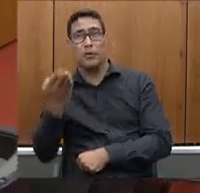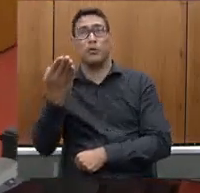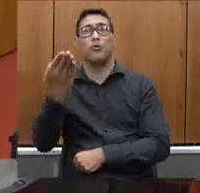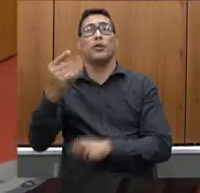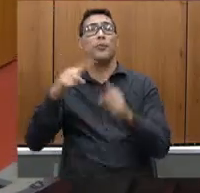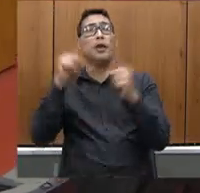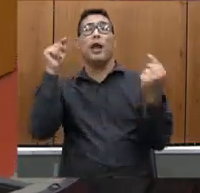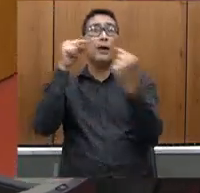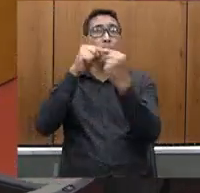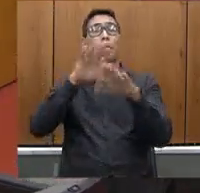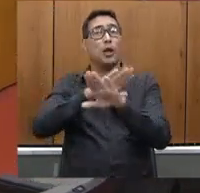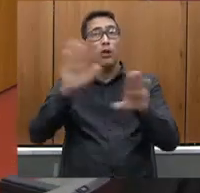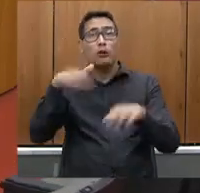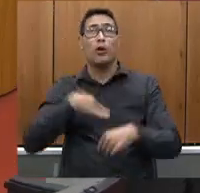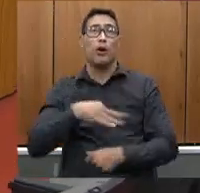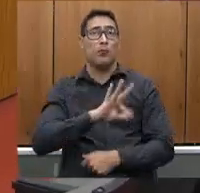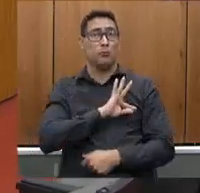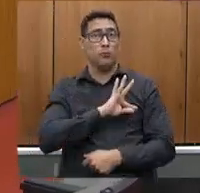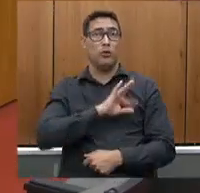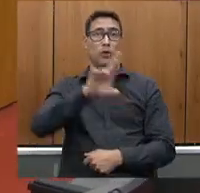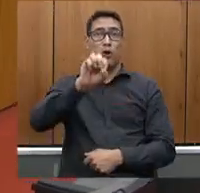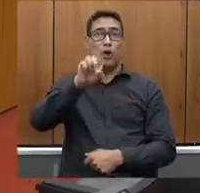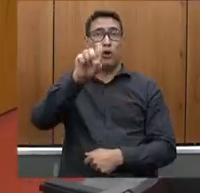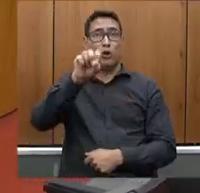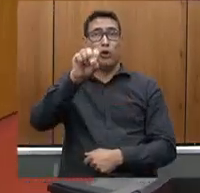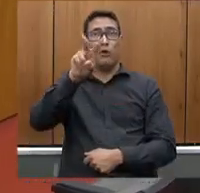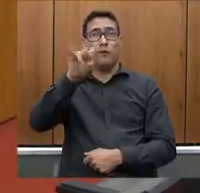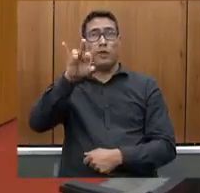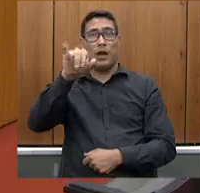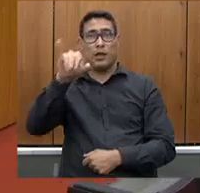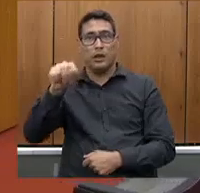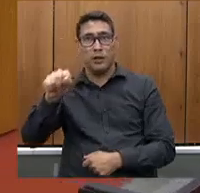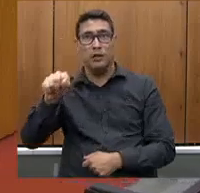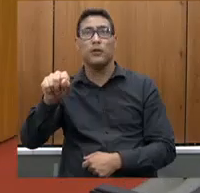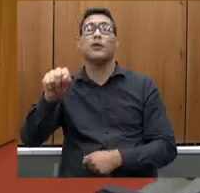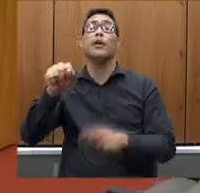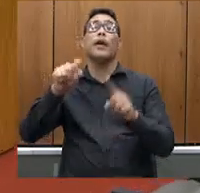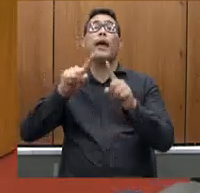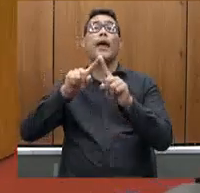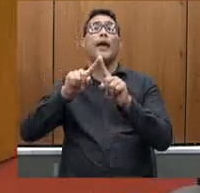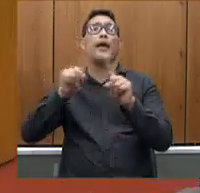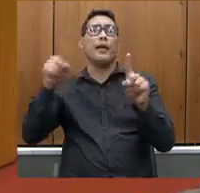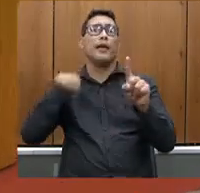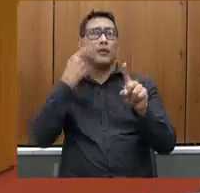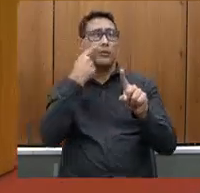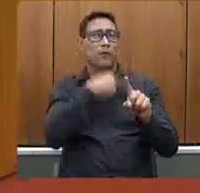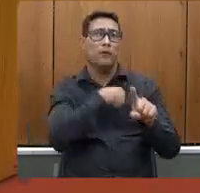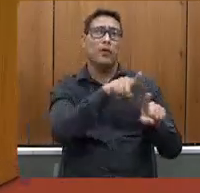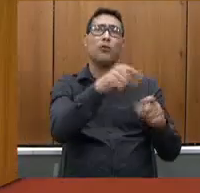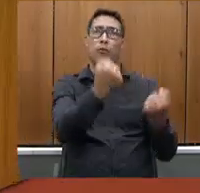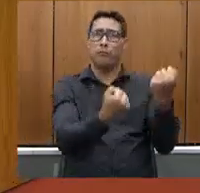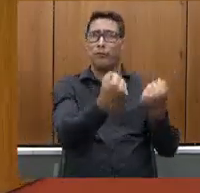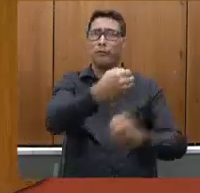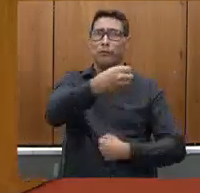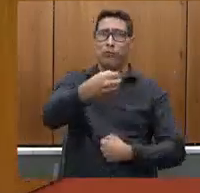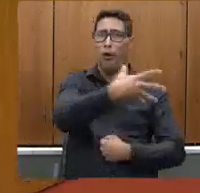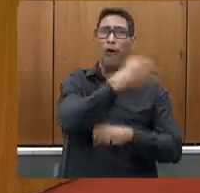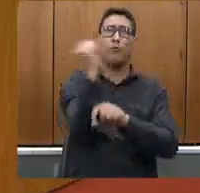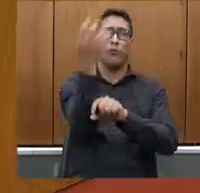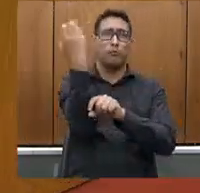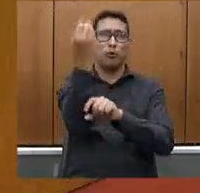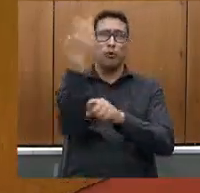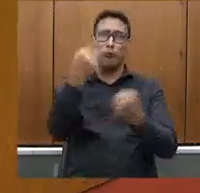a Polícia Rodoviária Estadual né então mas pelo menos a polícia rodoviária deixa eu ver aí com viaturas novas eh equipamentos